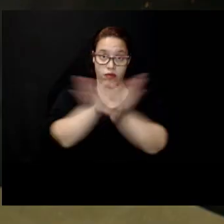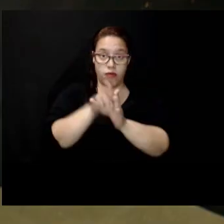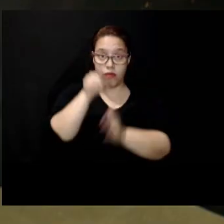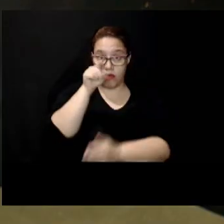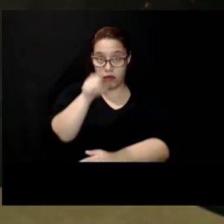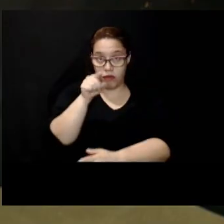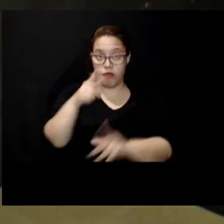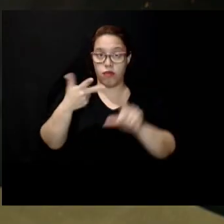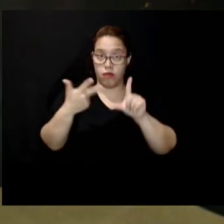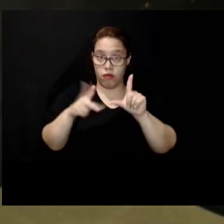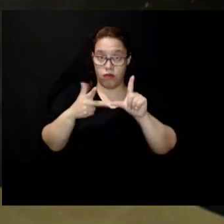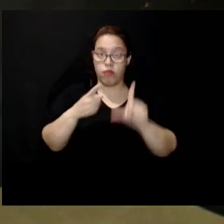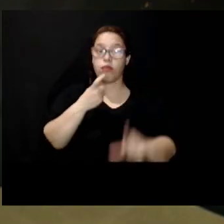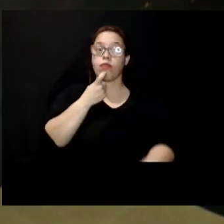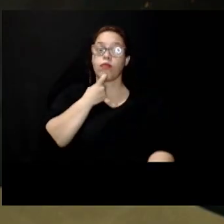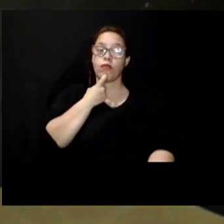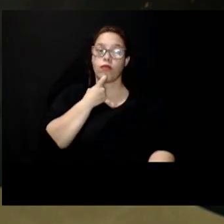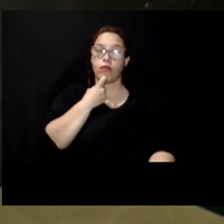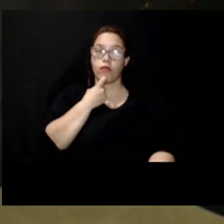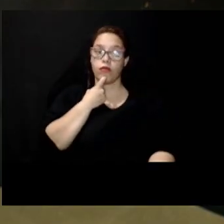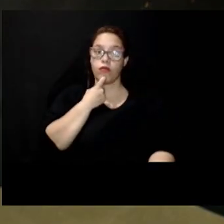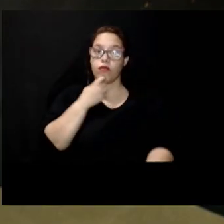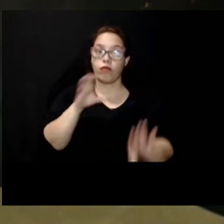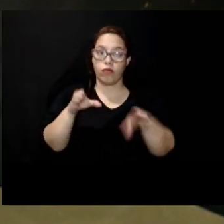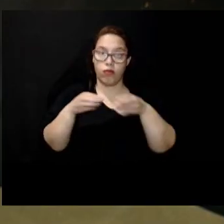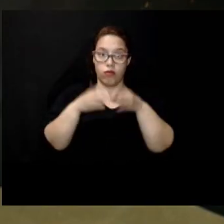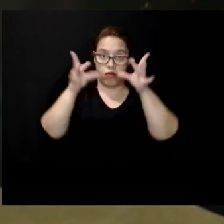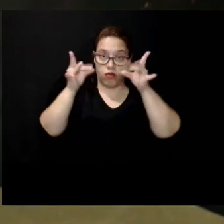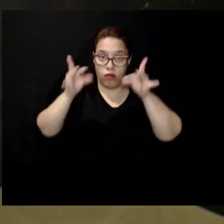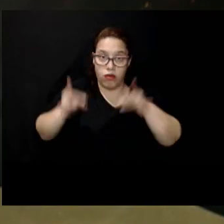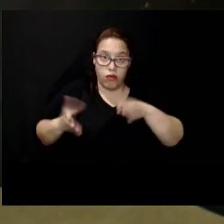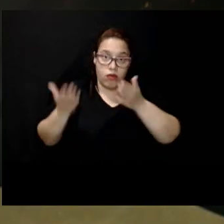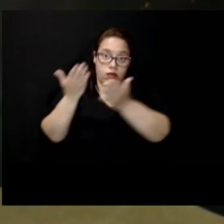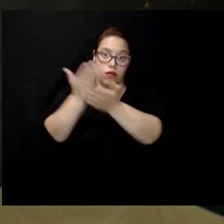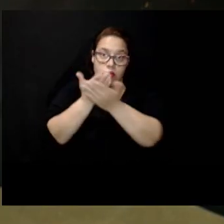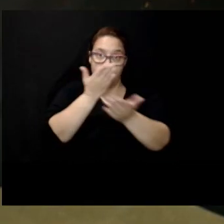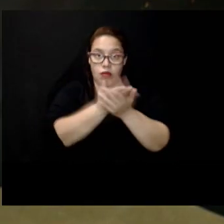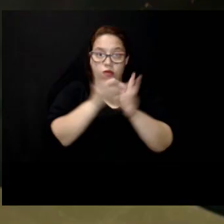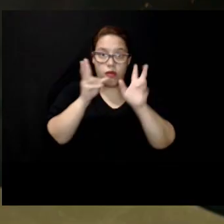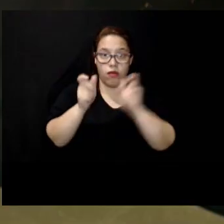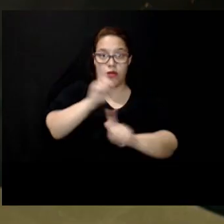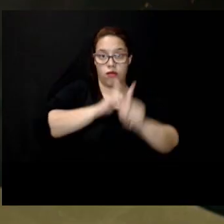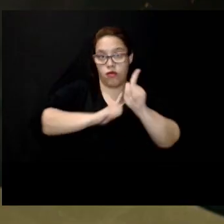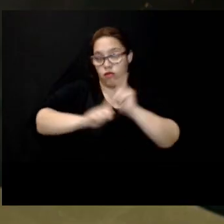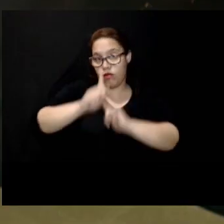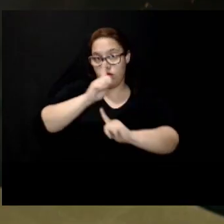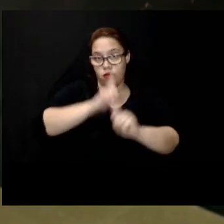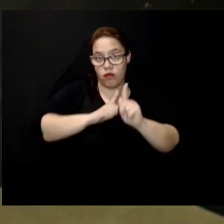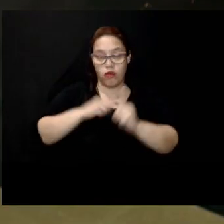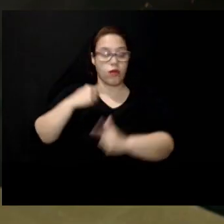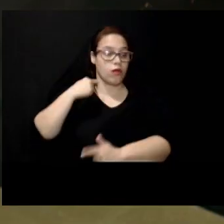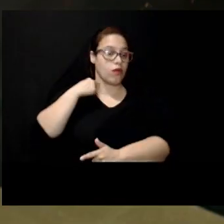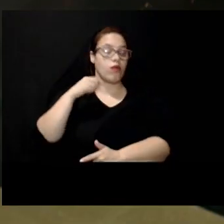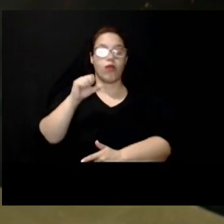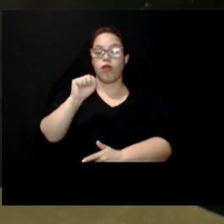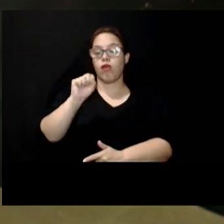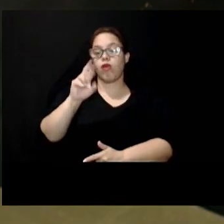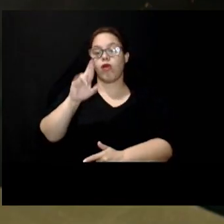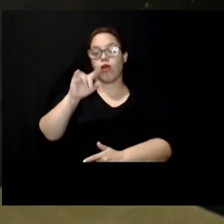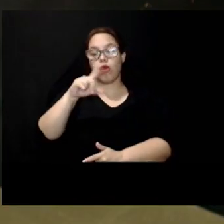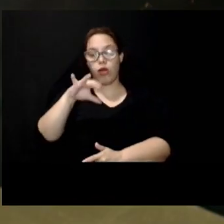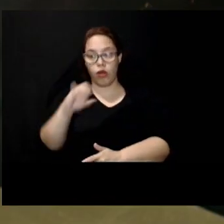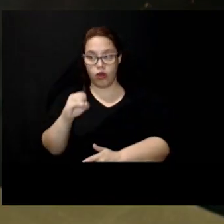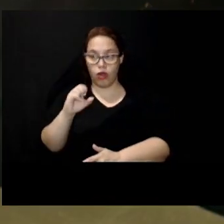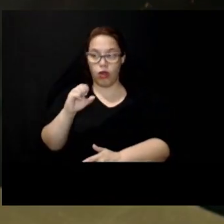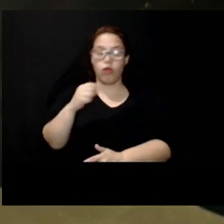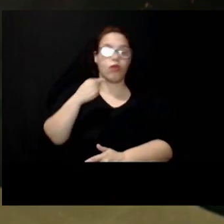de Campinas. A Comissão Especial de Estudos sobre a Gestão e Gerenciamento de Resíduos Sólidos em Campinas